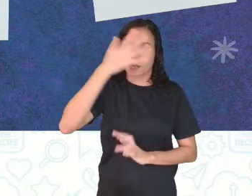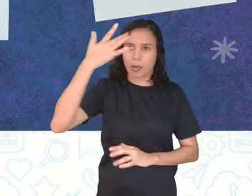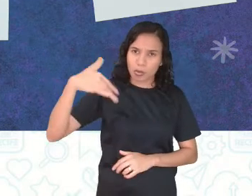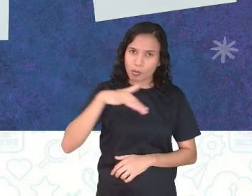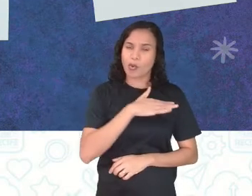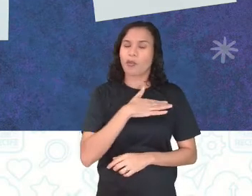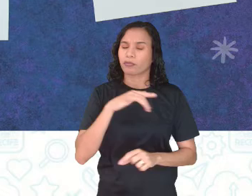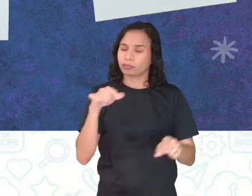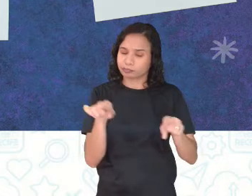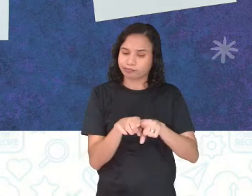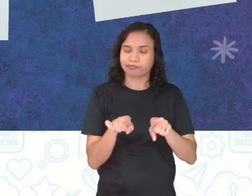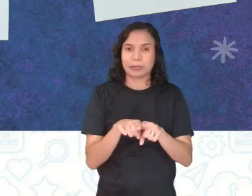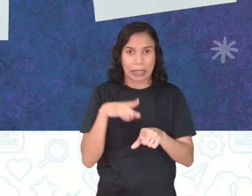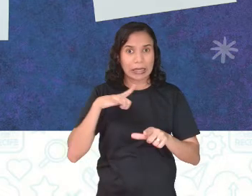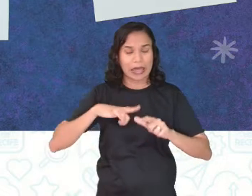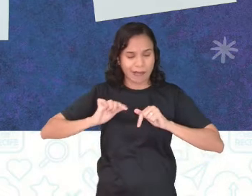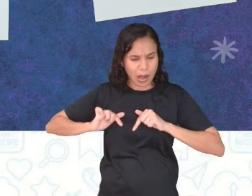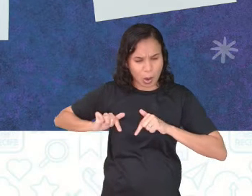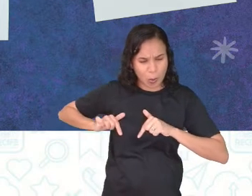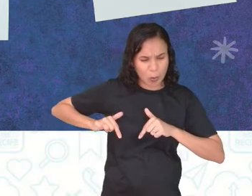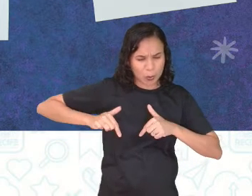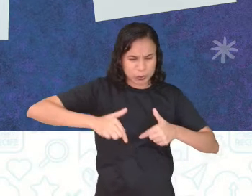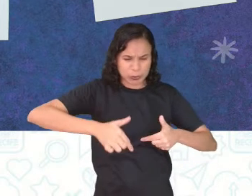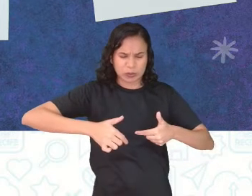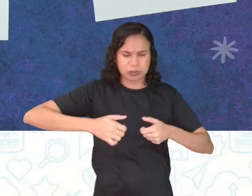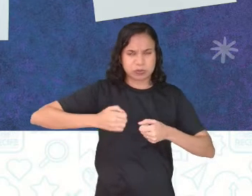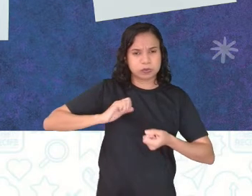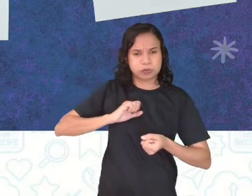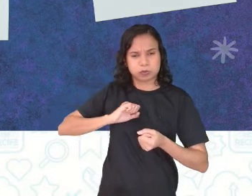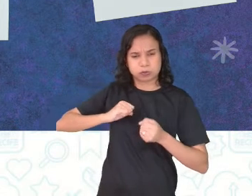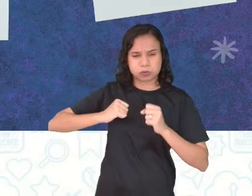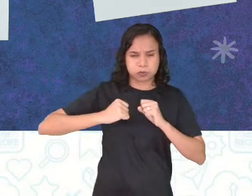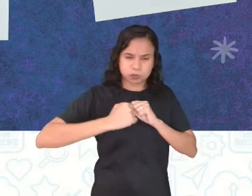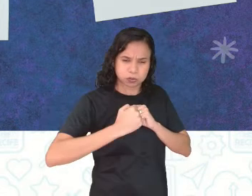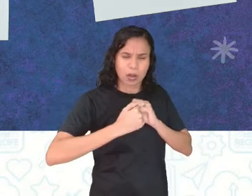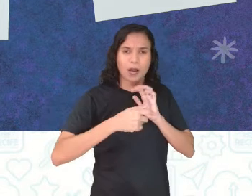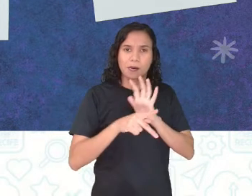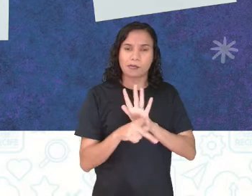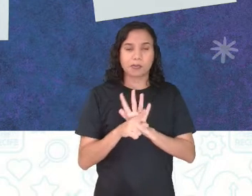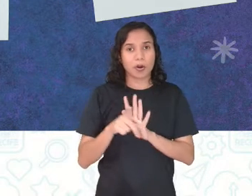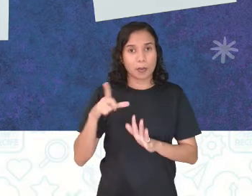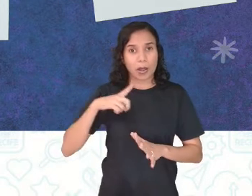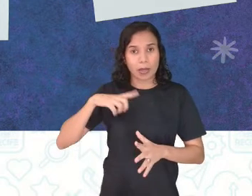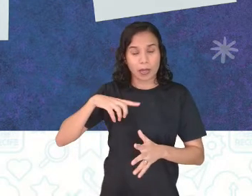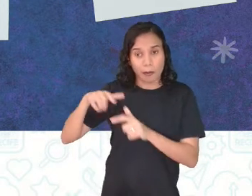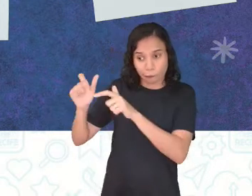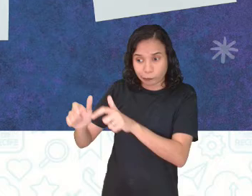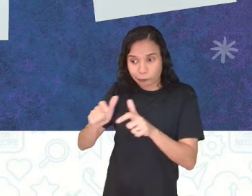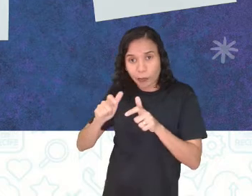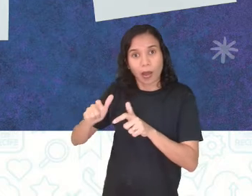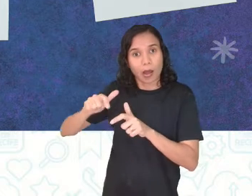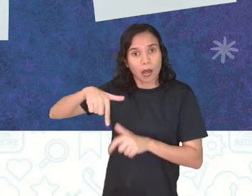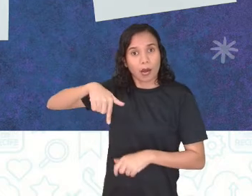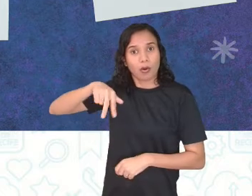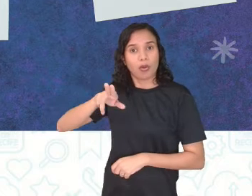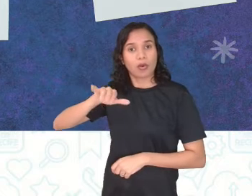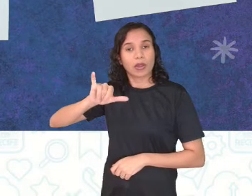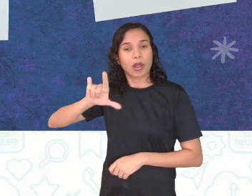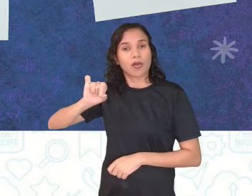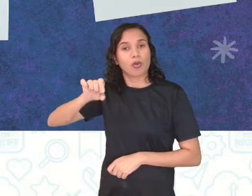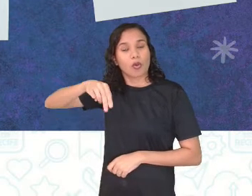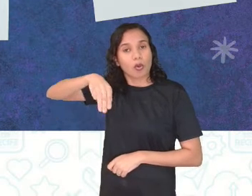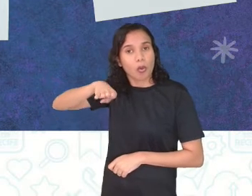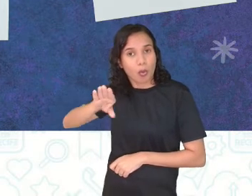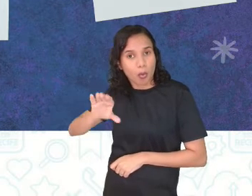né? Porque houve a resistência, as lutas ali, né? Os quilombos mesmo são lugares, né? Em